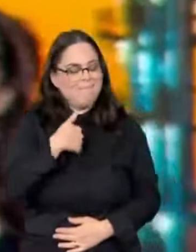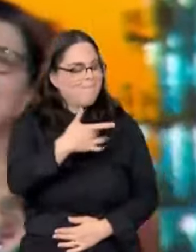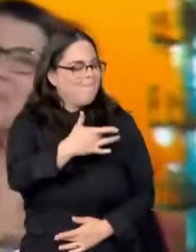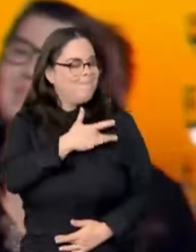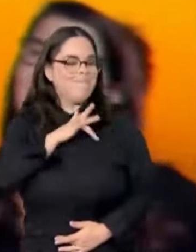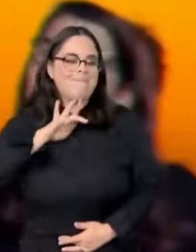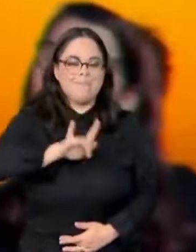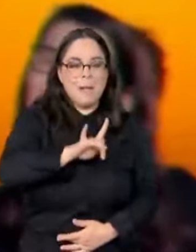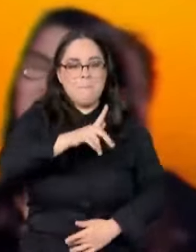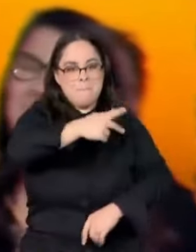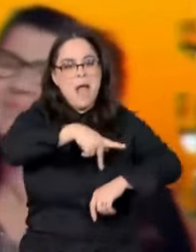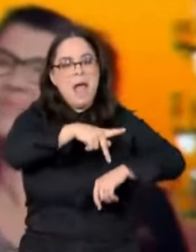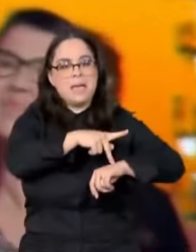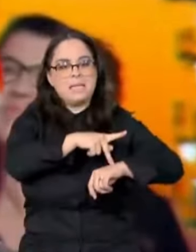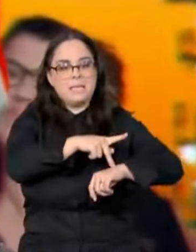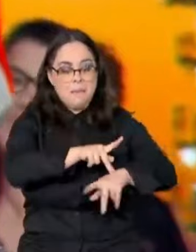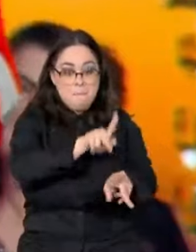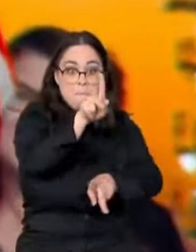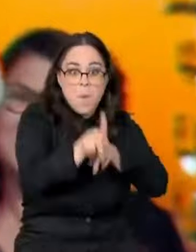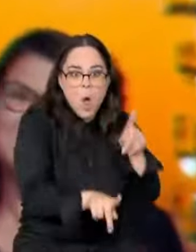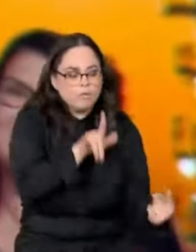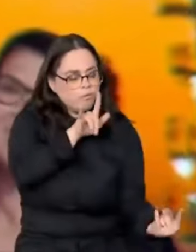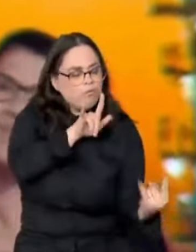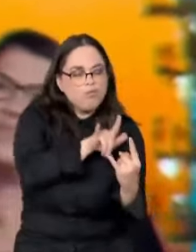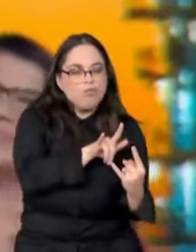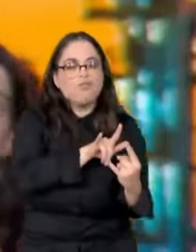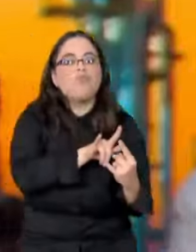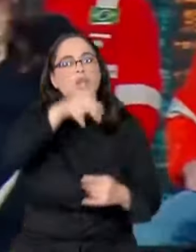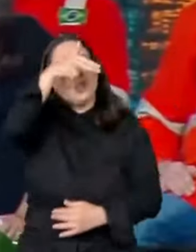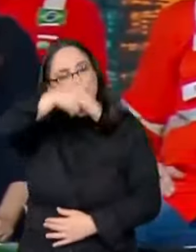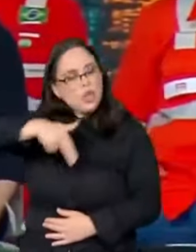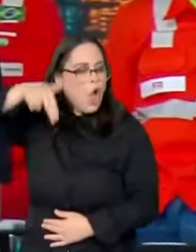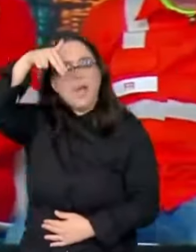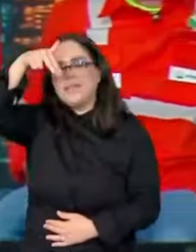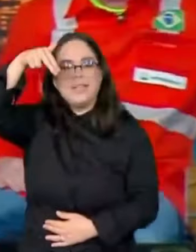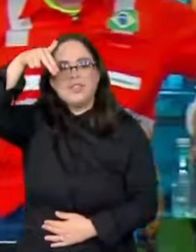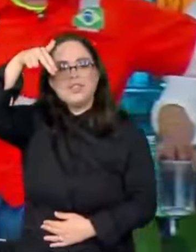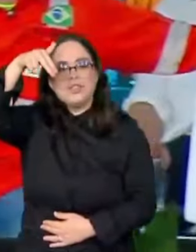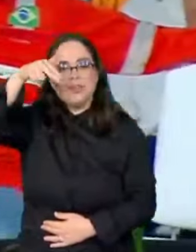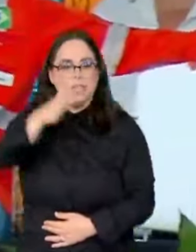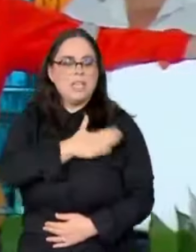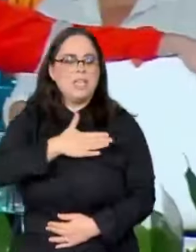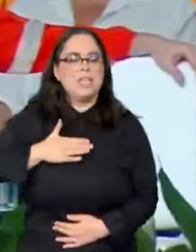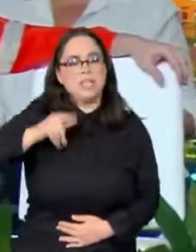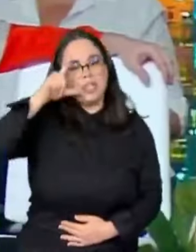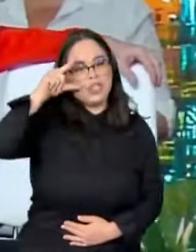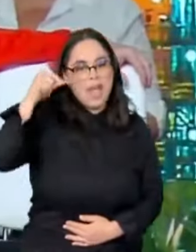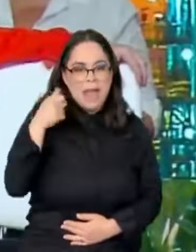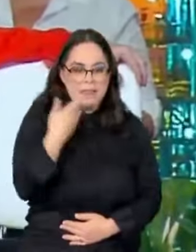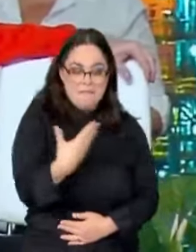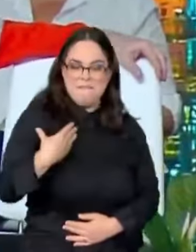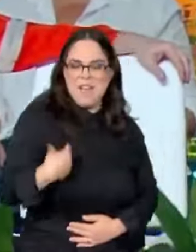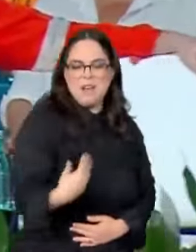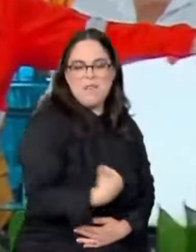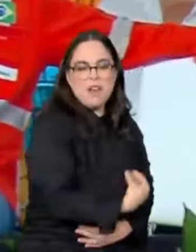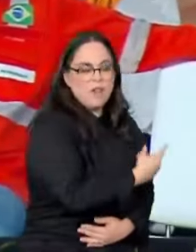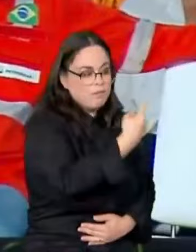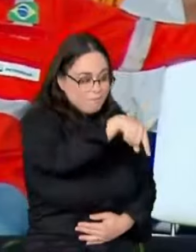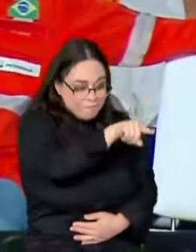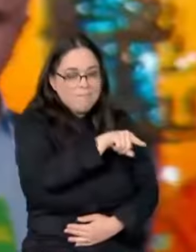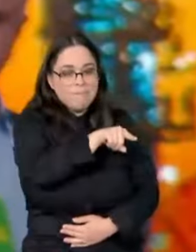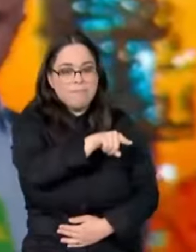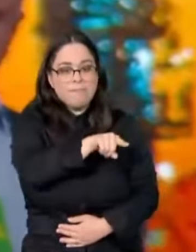país. Eu amo meu povo. Eu amo o Nordeste. Eu amo a Janja. Eu amo meus filhos. E eu